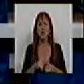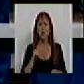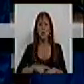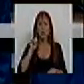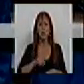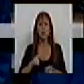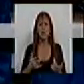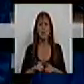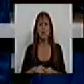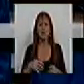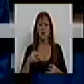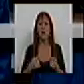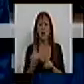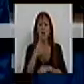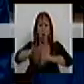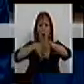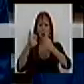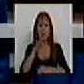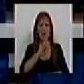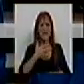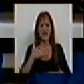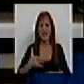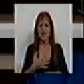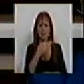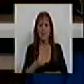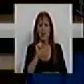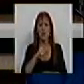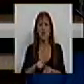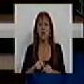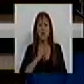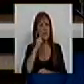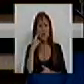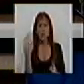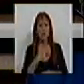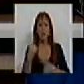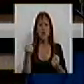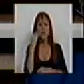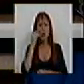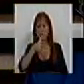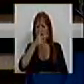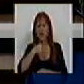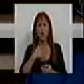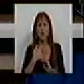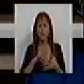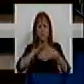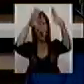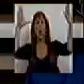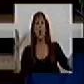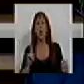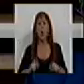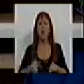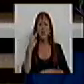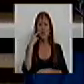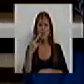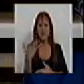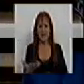numa altura em que a geringonça do PSD e do CDS-PP ainda não evidenciava o estado de triste de desagregação a que hoje